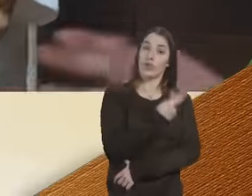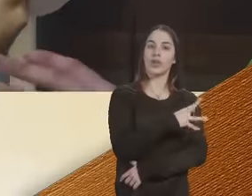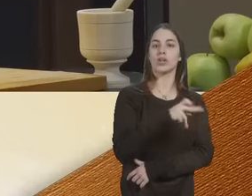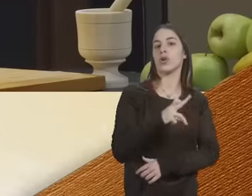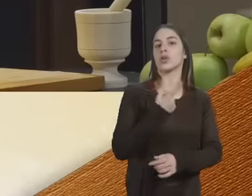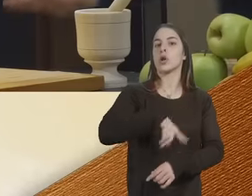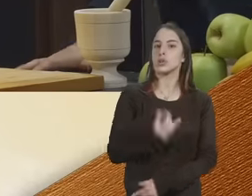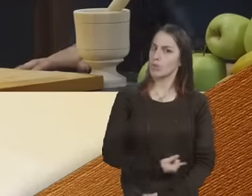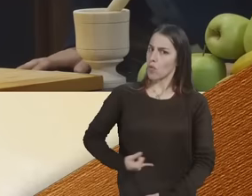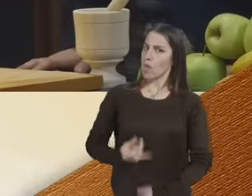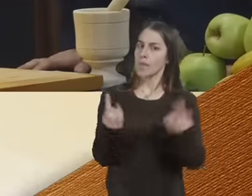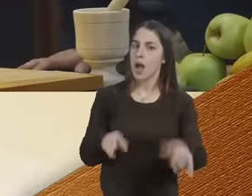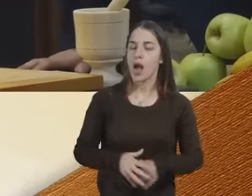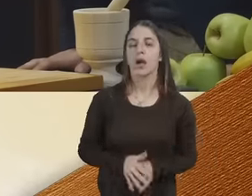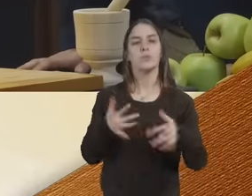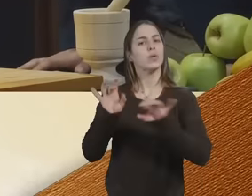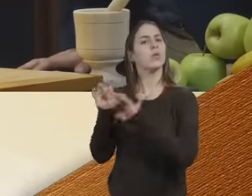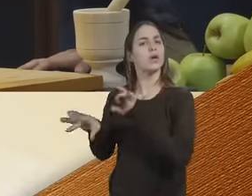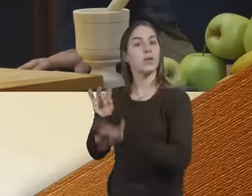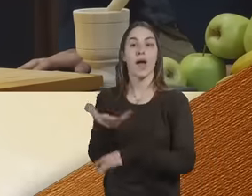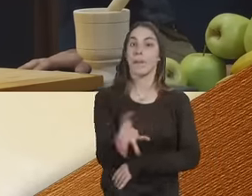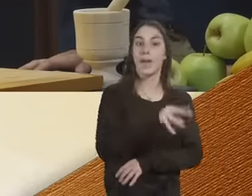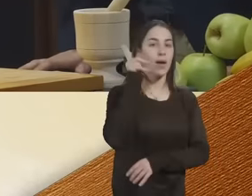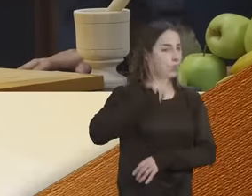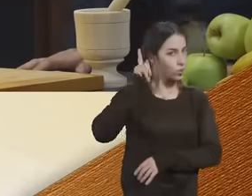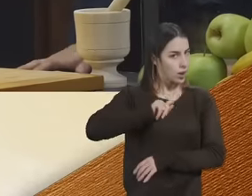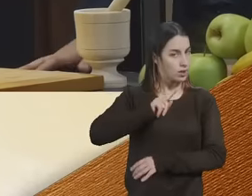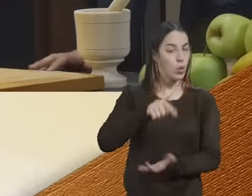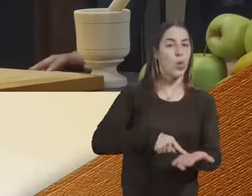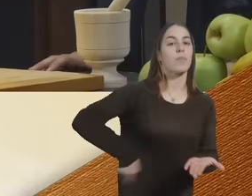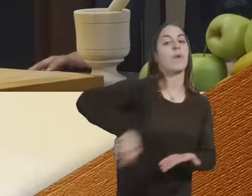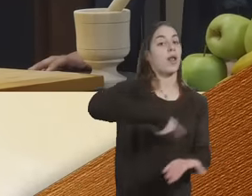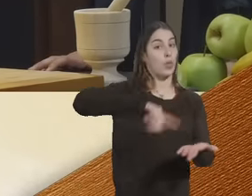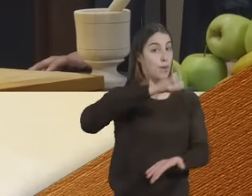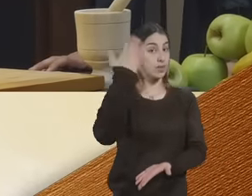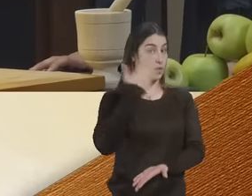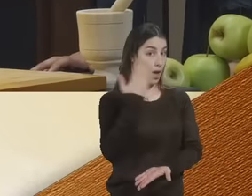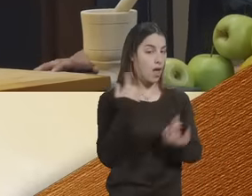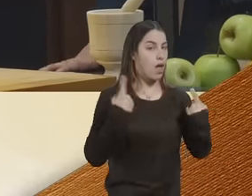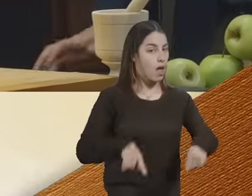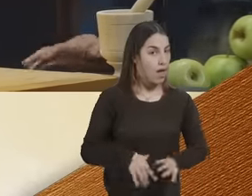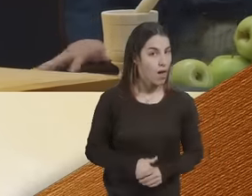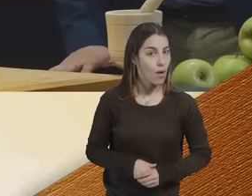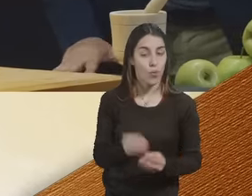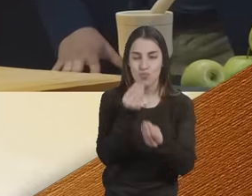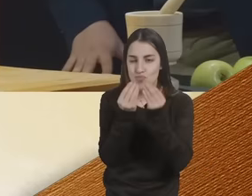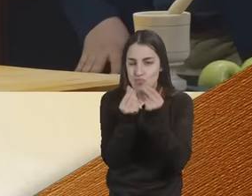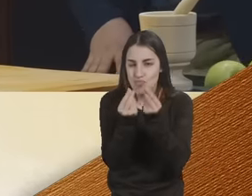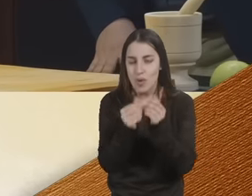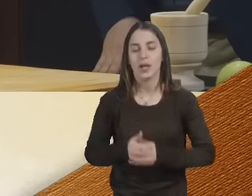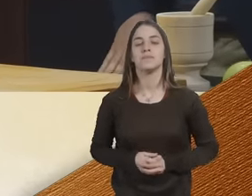Estamos, sim, senhor. Estamos cheios de fome. O que é que está a passar? Mais importante que o prato principal é o acompanhamento. O acompanhamento?